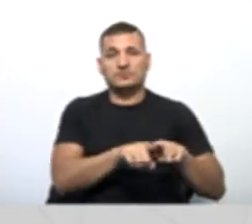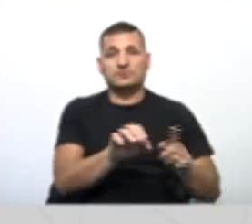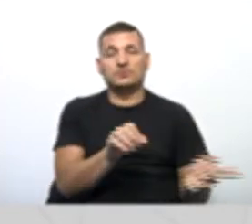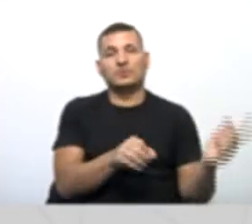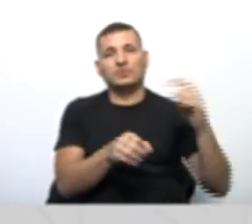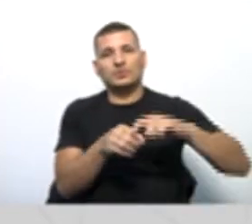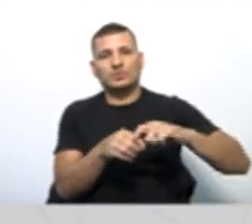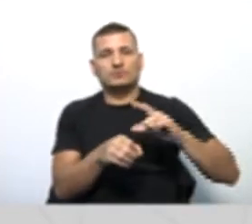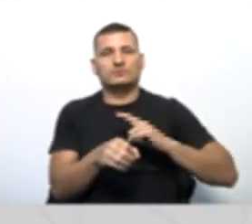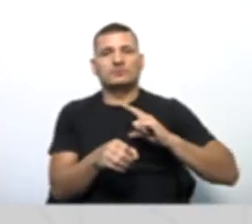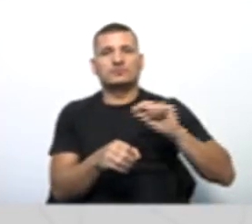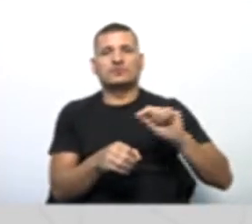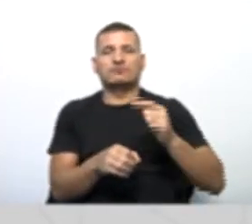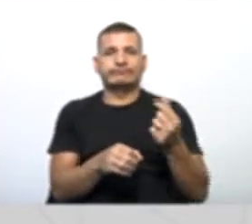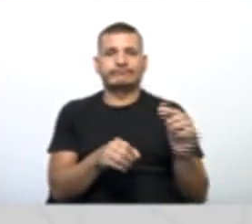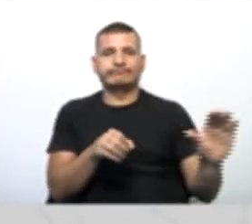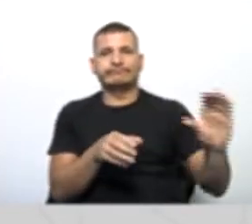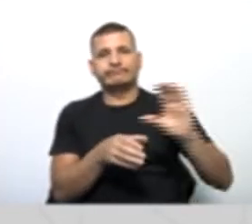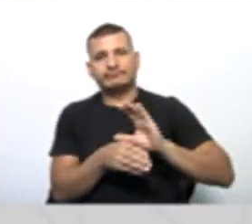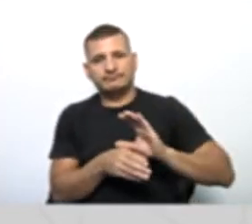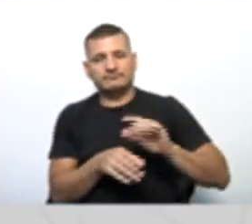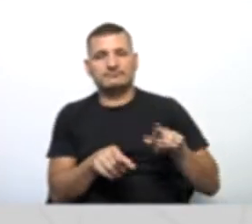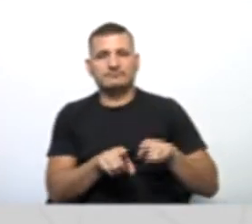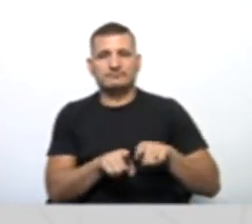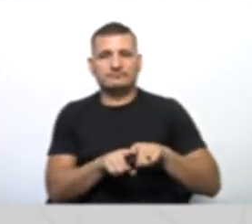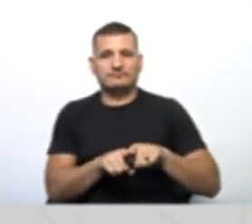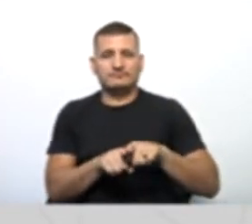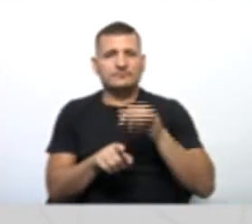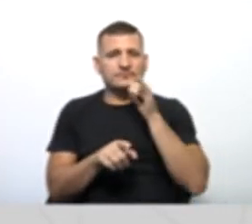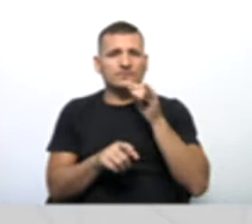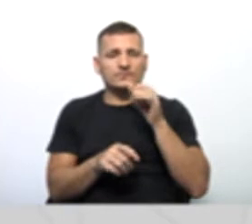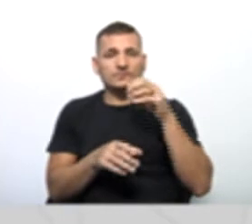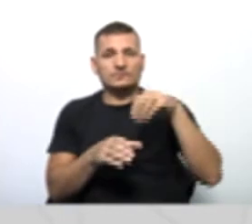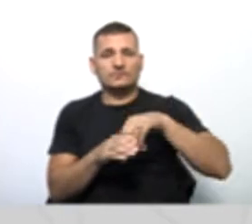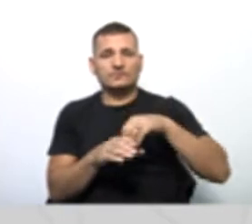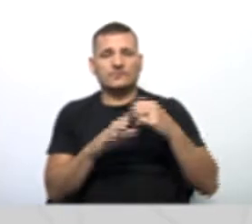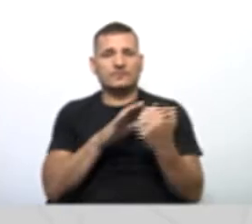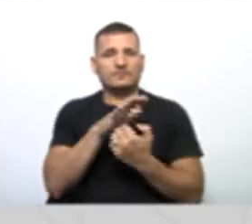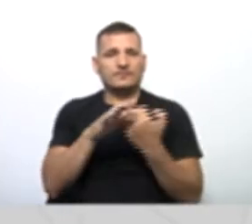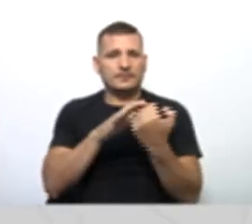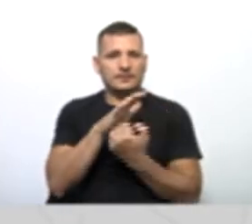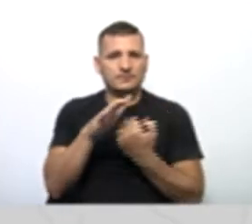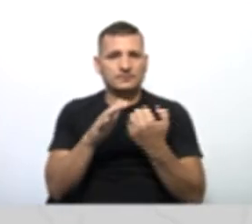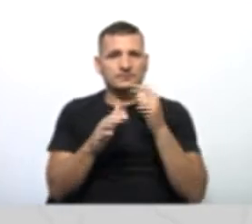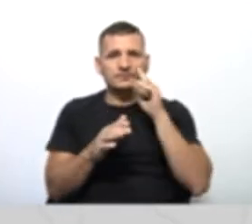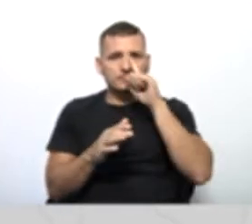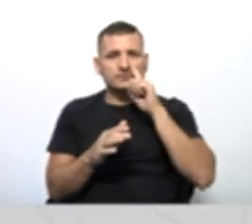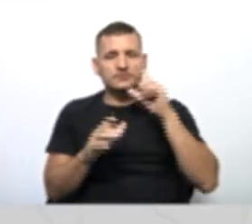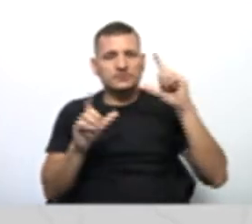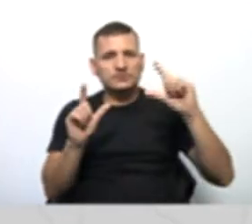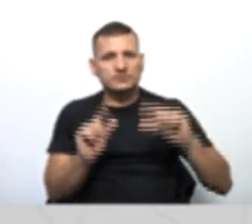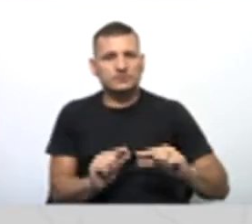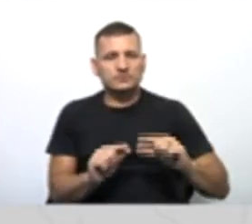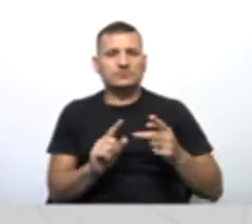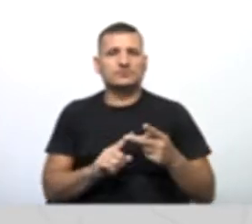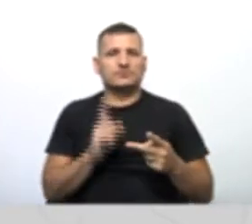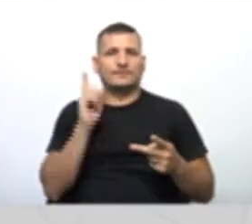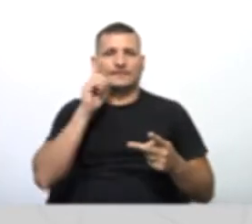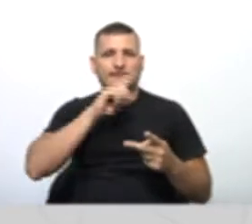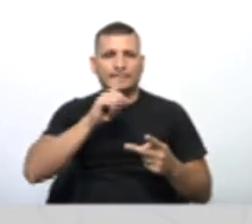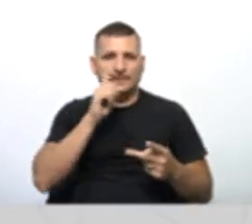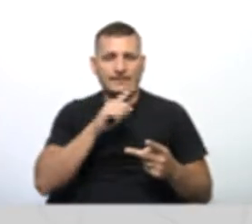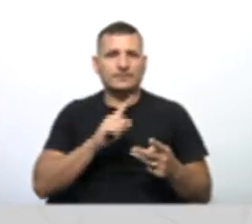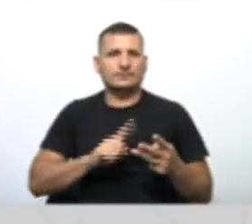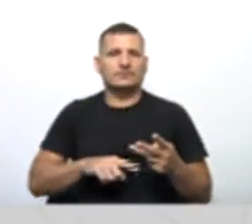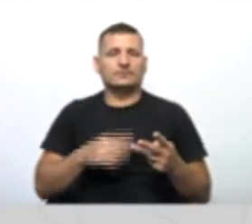investimentos. Ou seja, você tendo os riscos diminuídos, os riscos de falhas, os riscos de